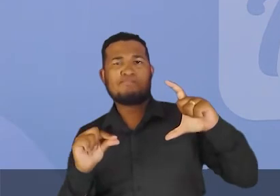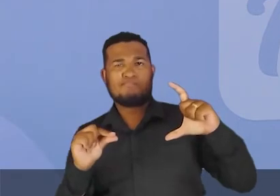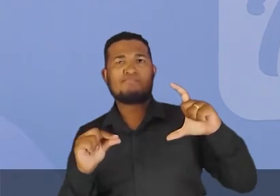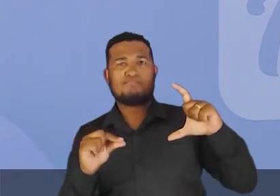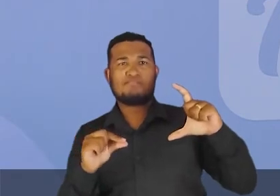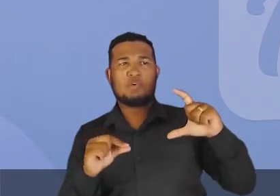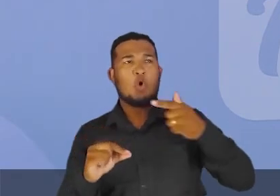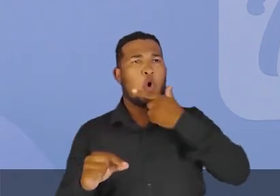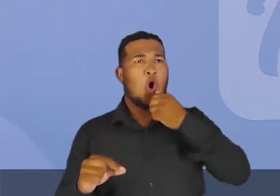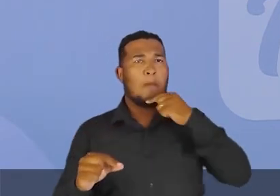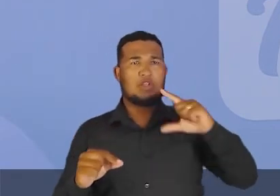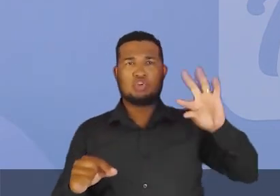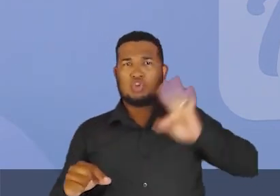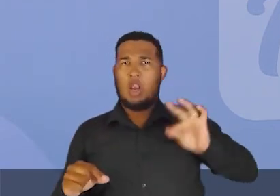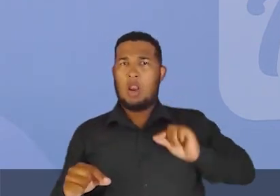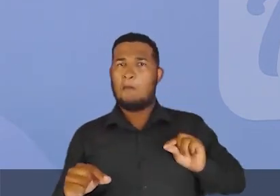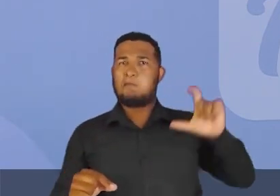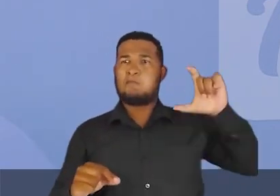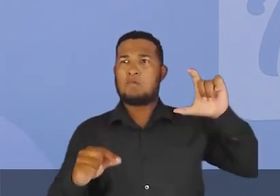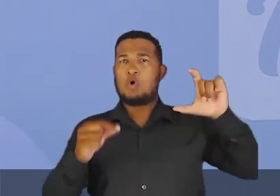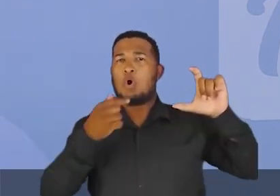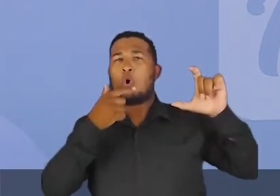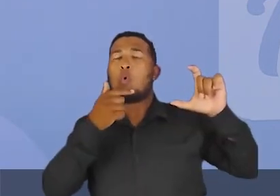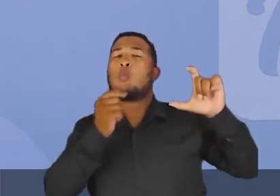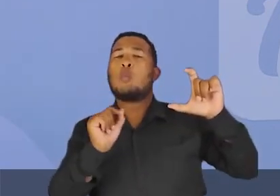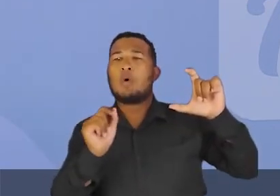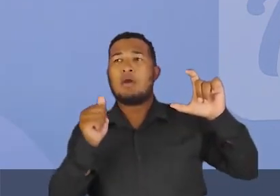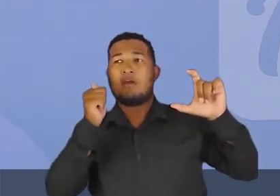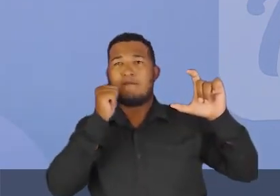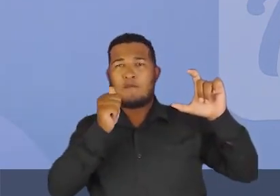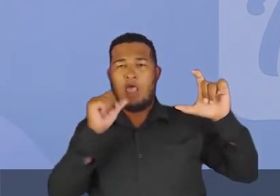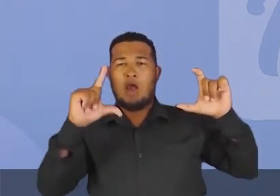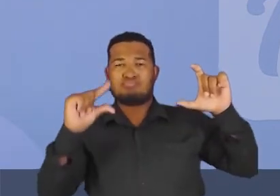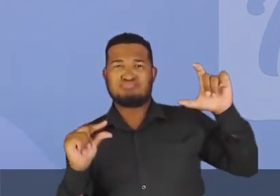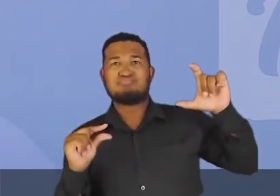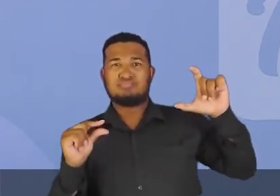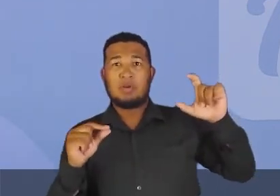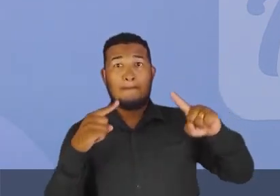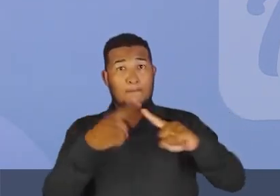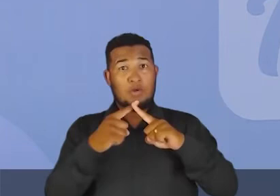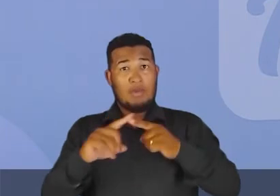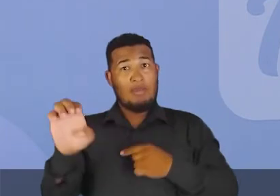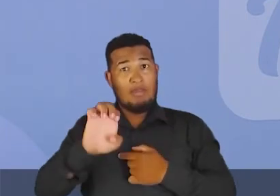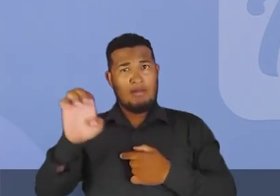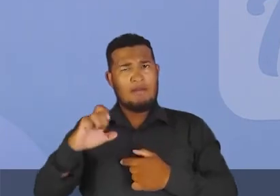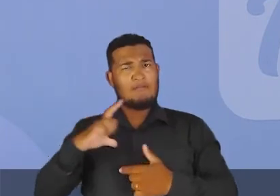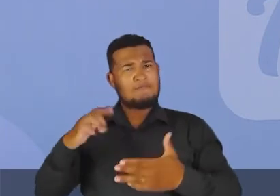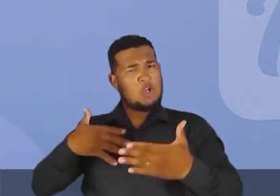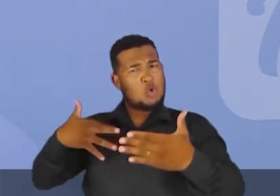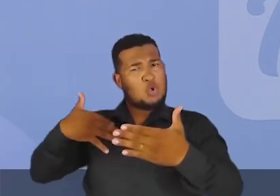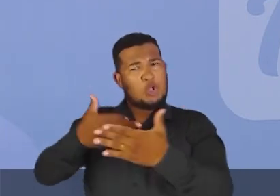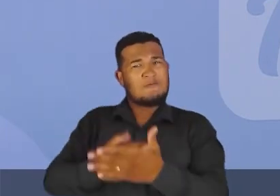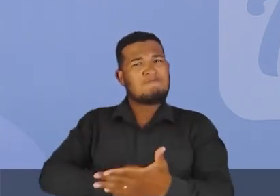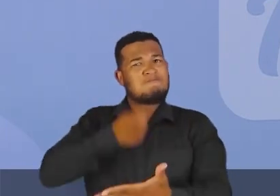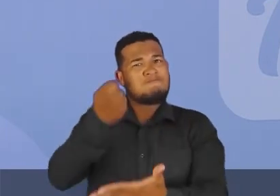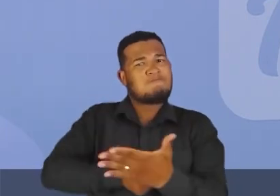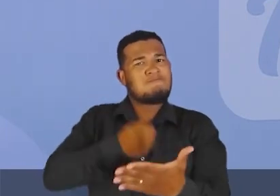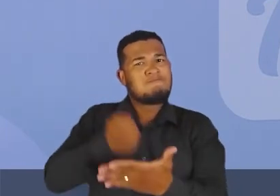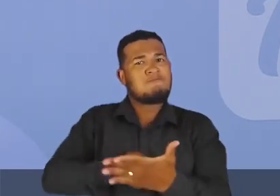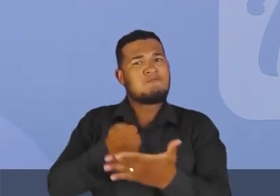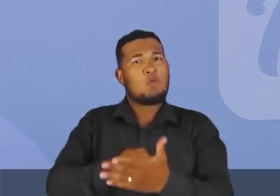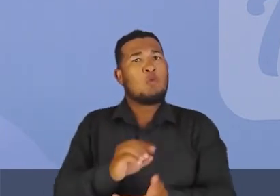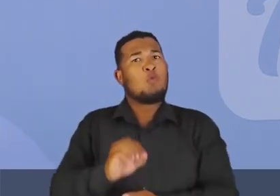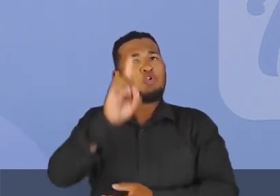mesma tarefa? Por que os homossexuais lutam até hoje, né, pelo direito a